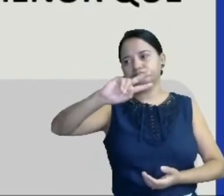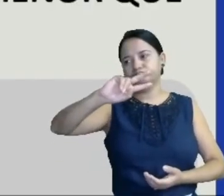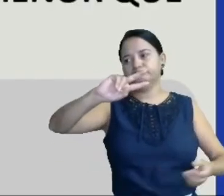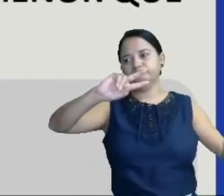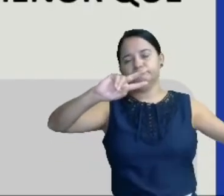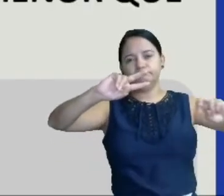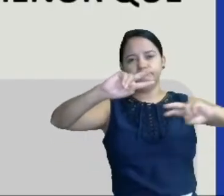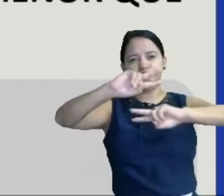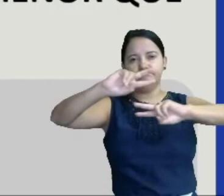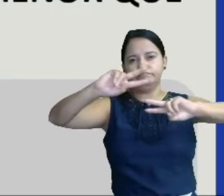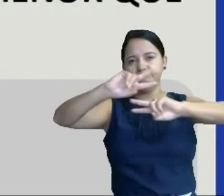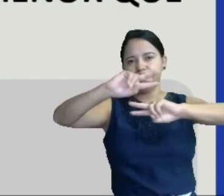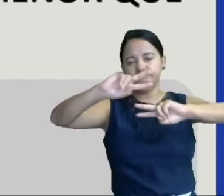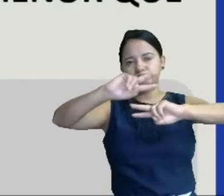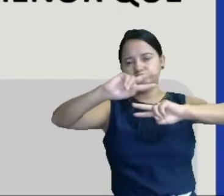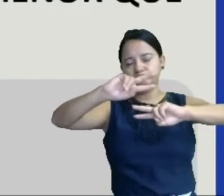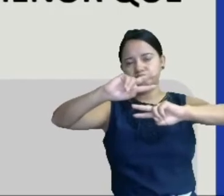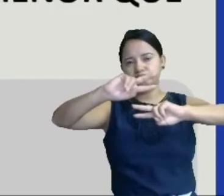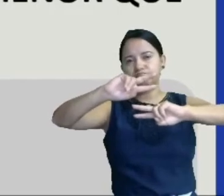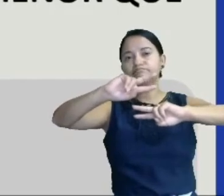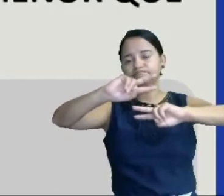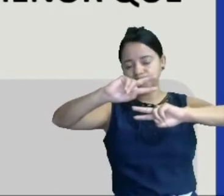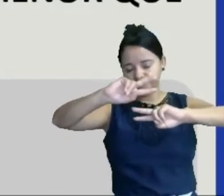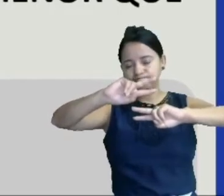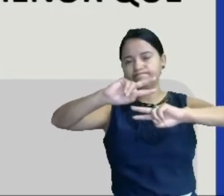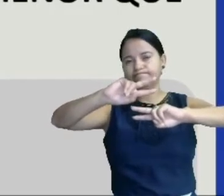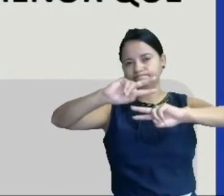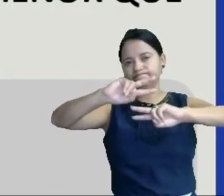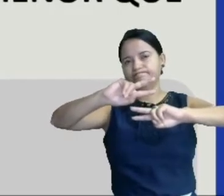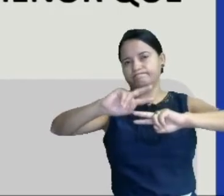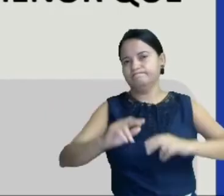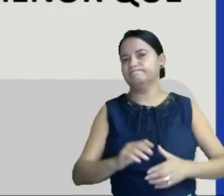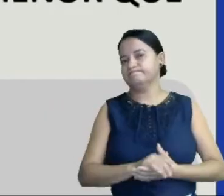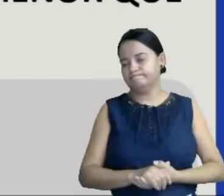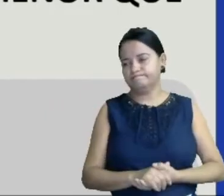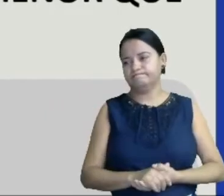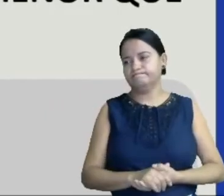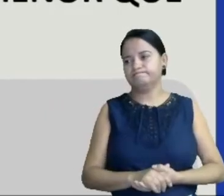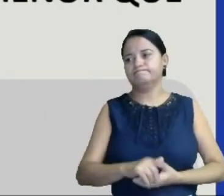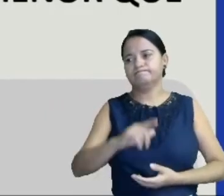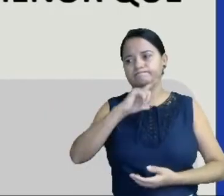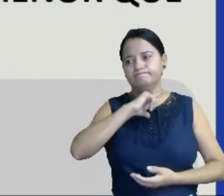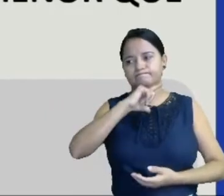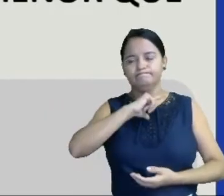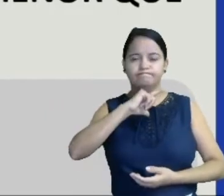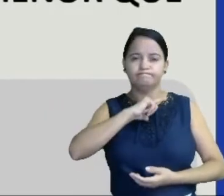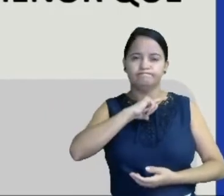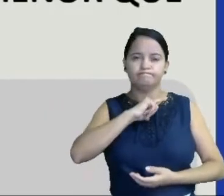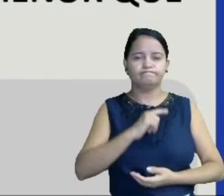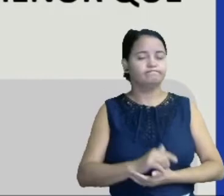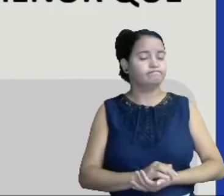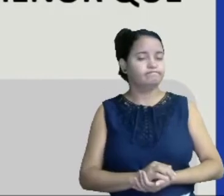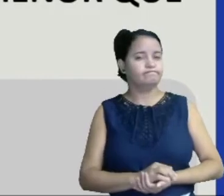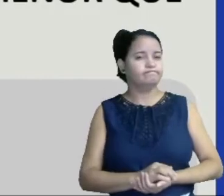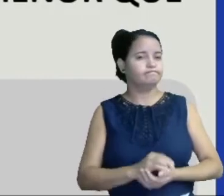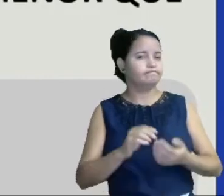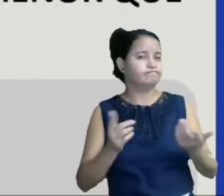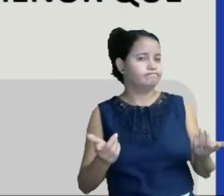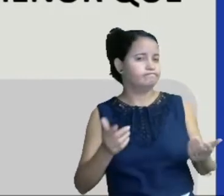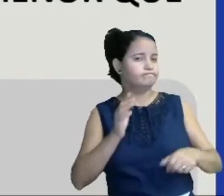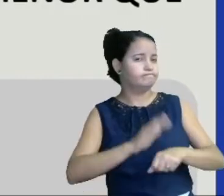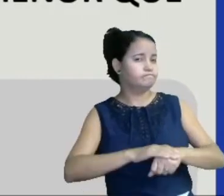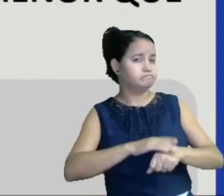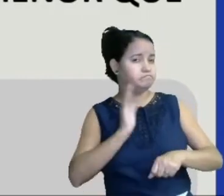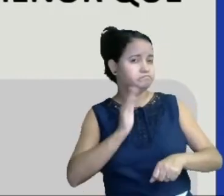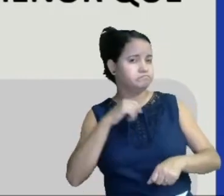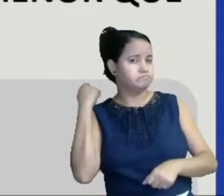que maior que abertura é do sinal da é quando eu quero identificar